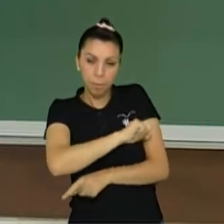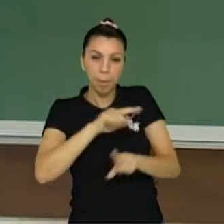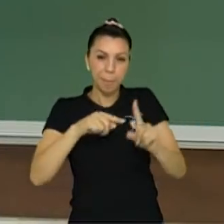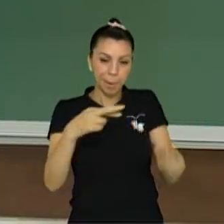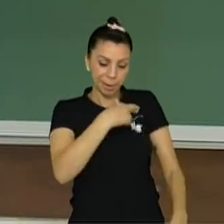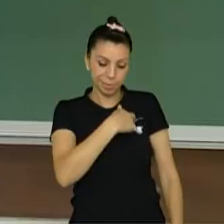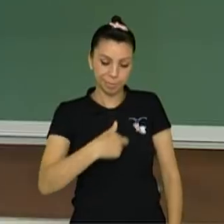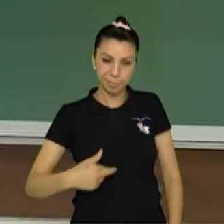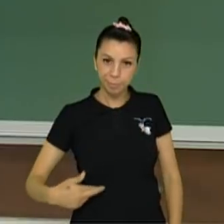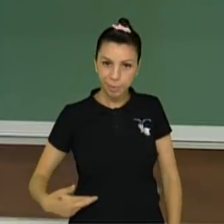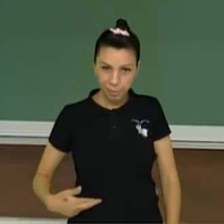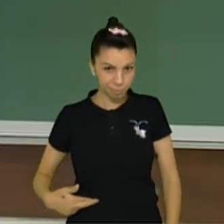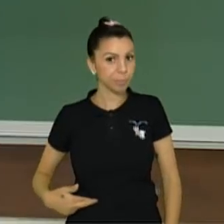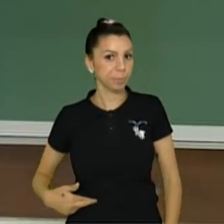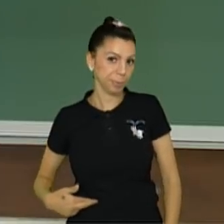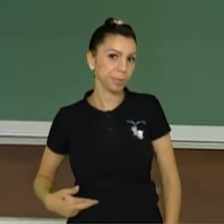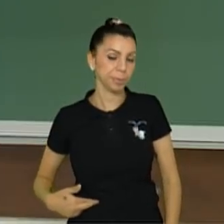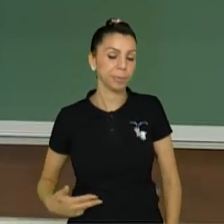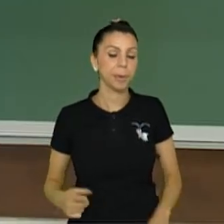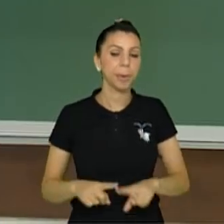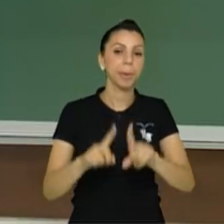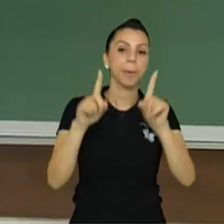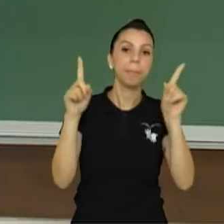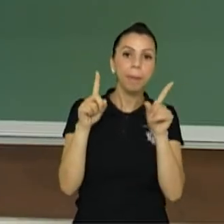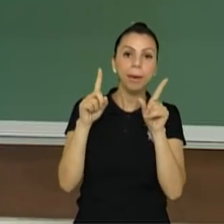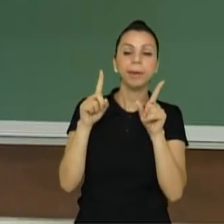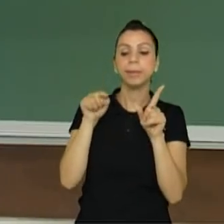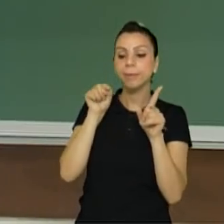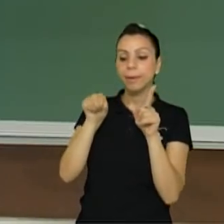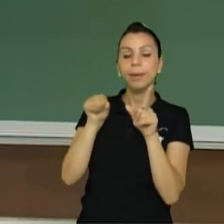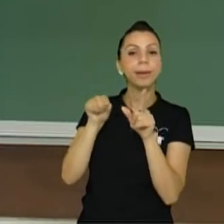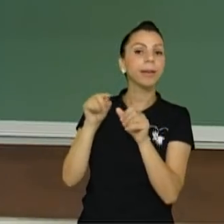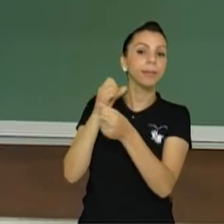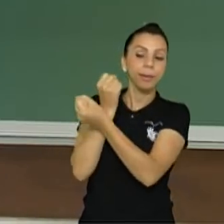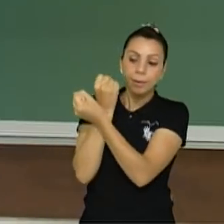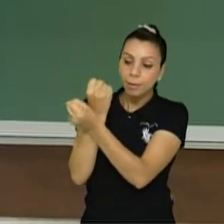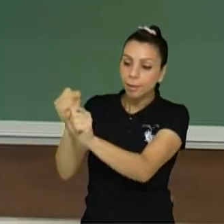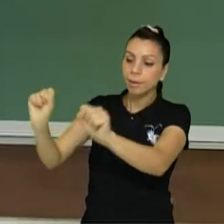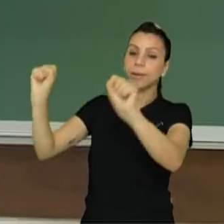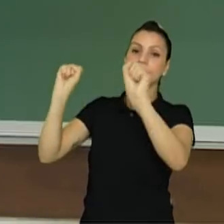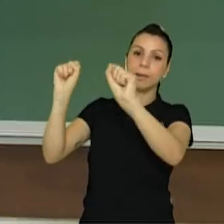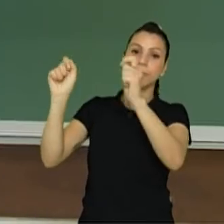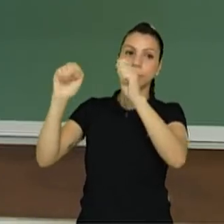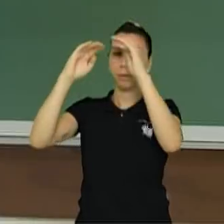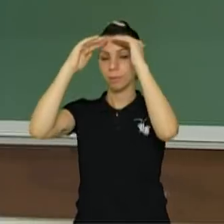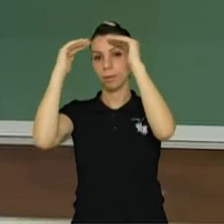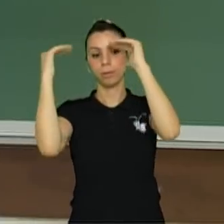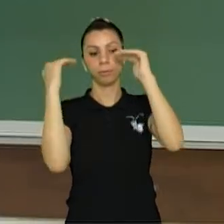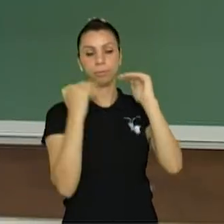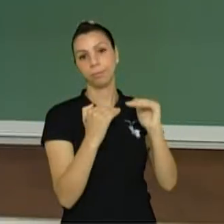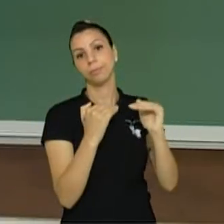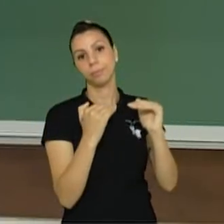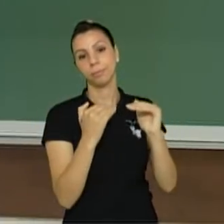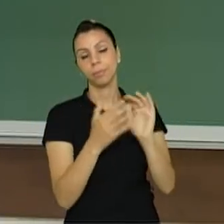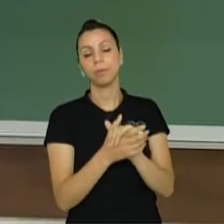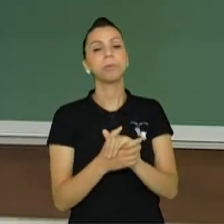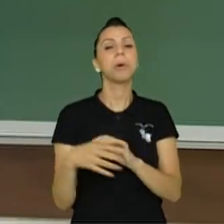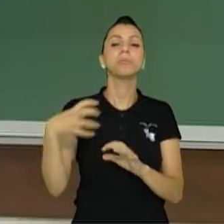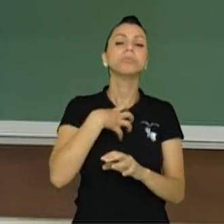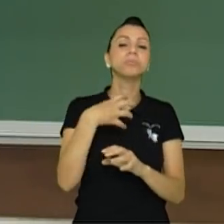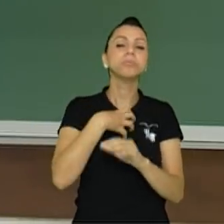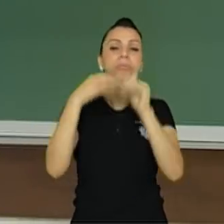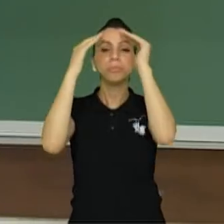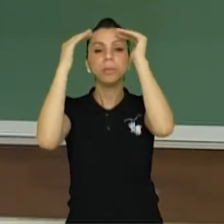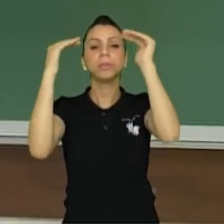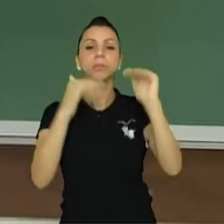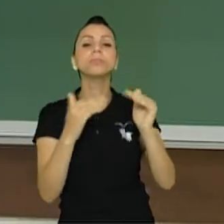você percebe que, mesmo livre, você tem um gesto de respeito que essa foto traz. Qual gesto de respeito é